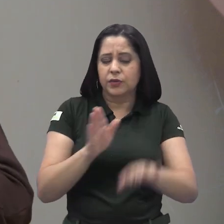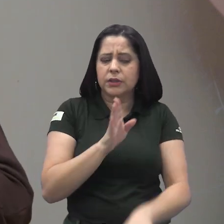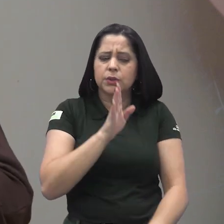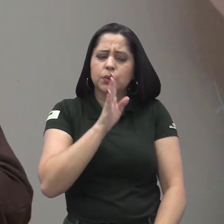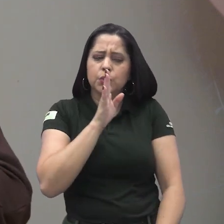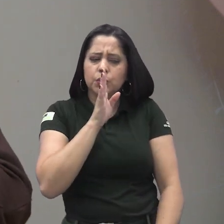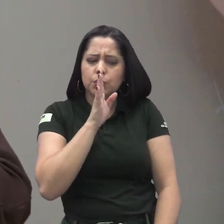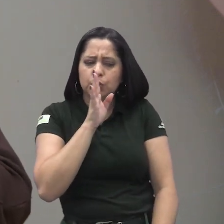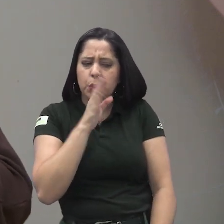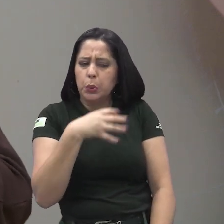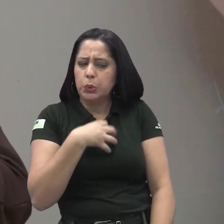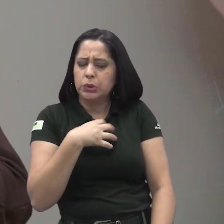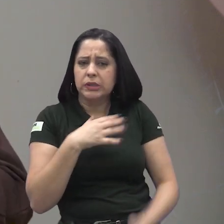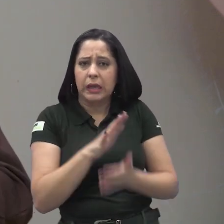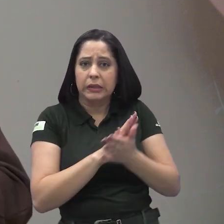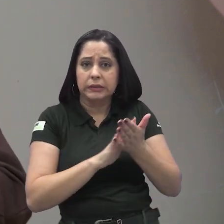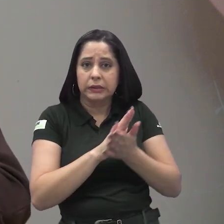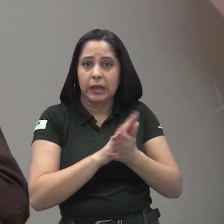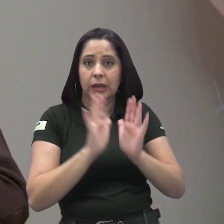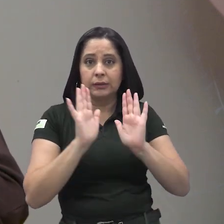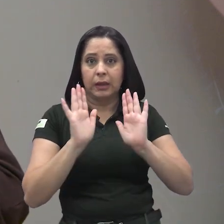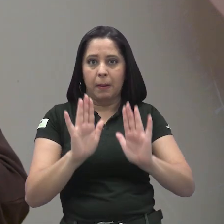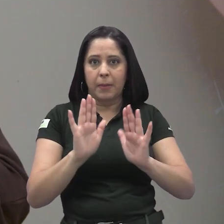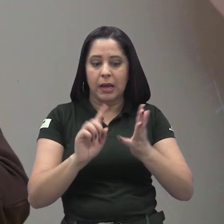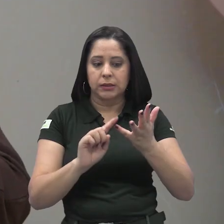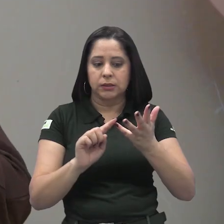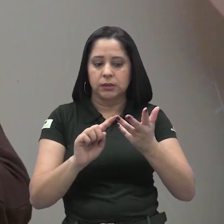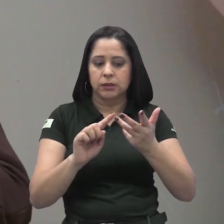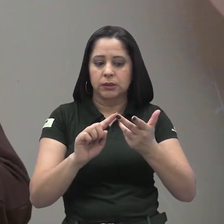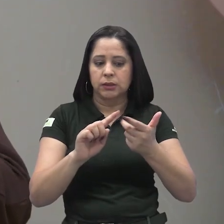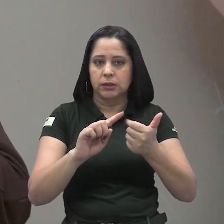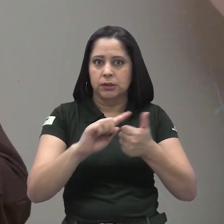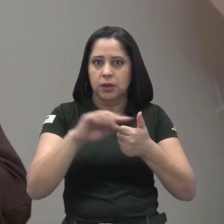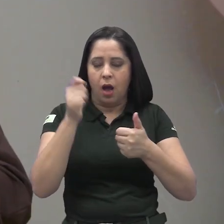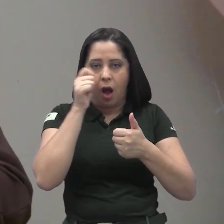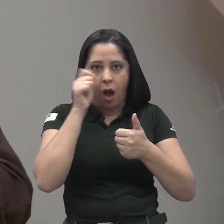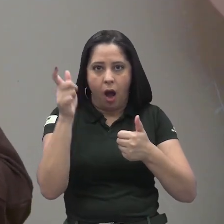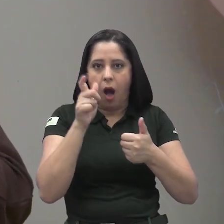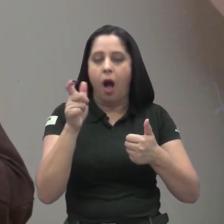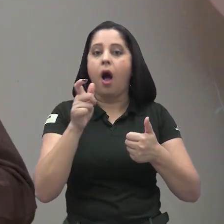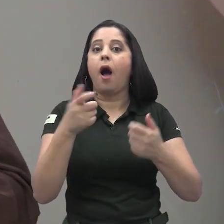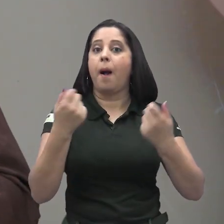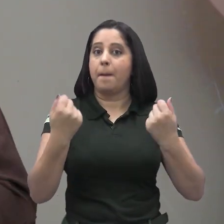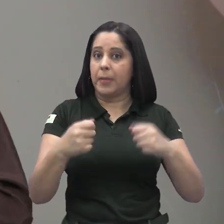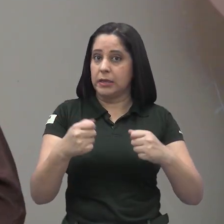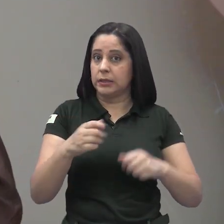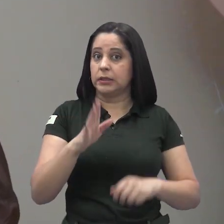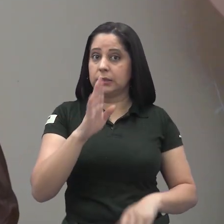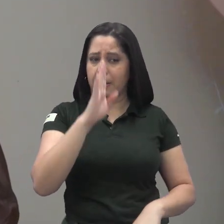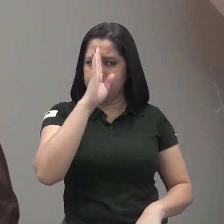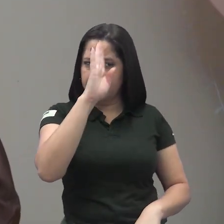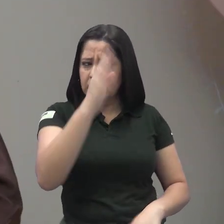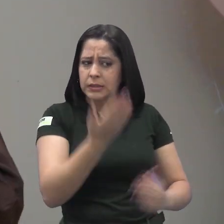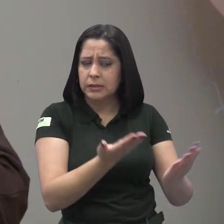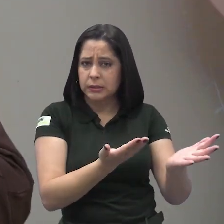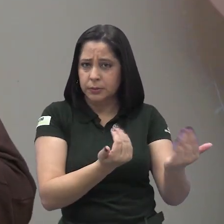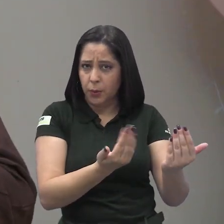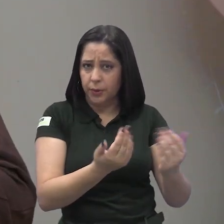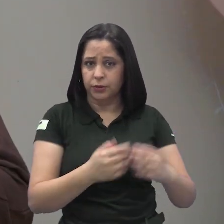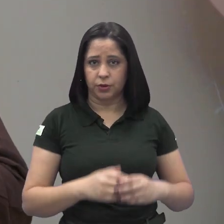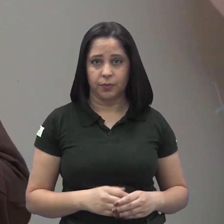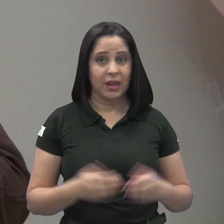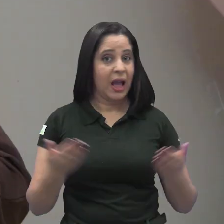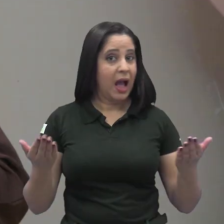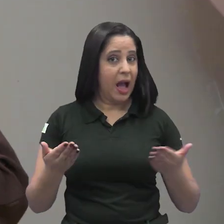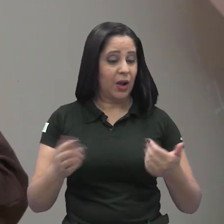silenciosa, mas os sinais de alerta estão cada vez mais claros, principalmente entre os jovens. Agora a gente